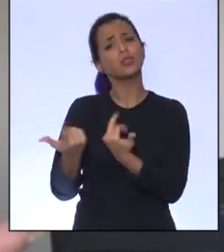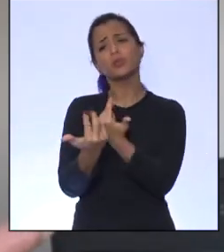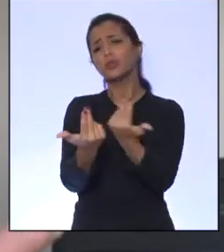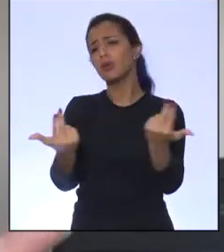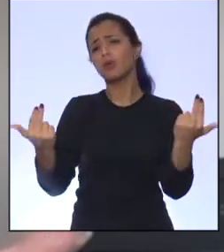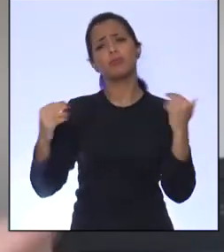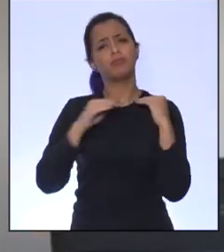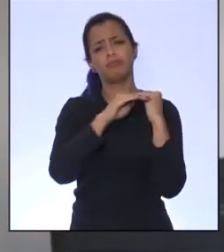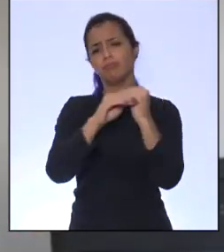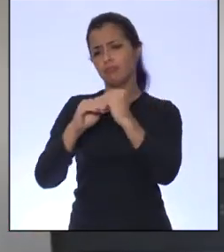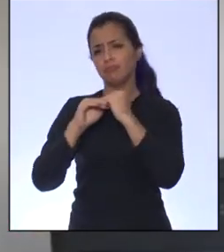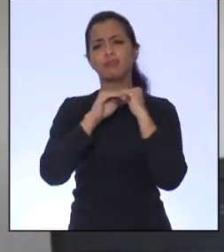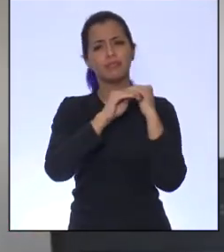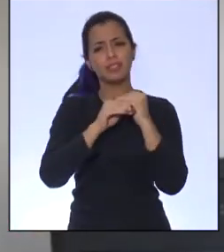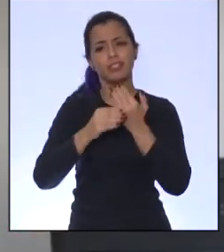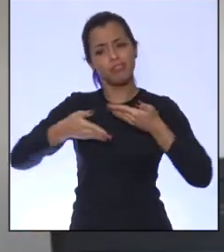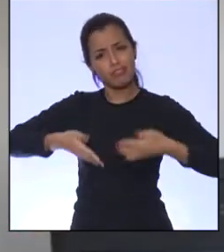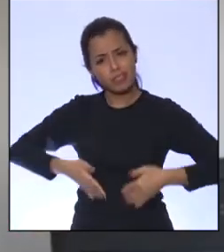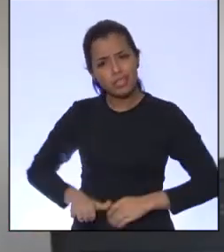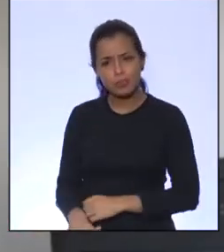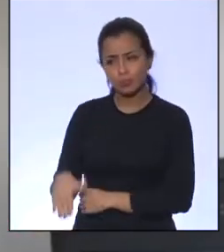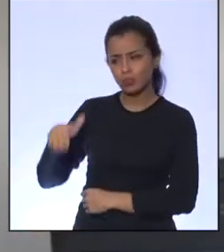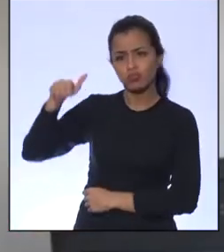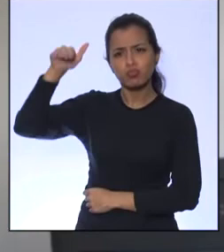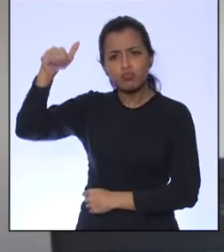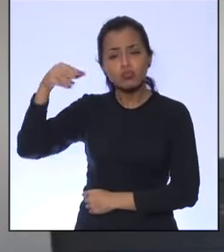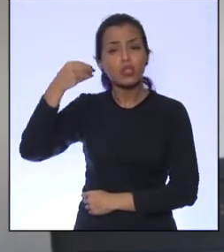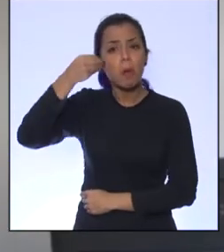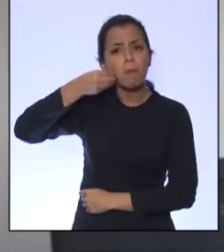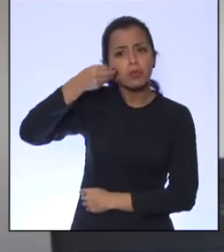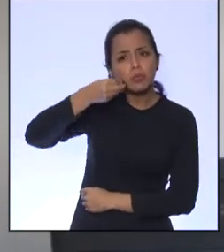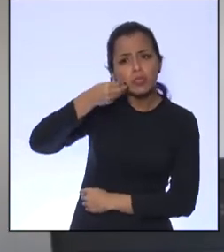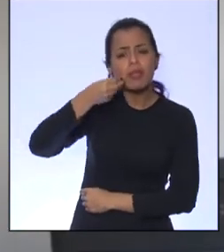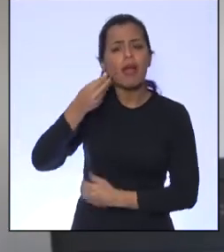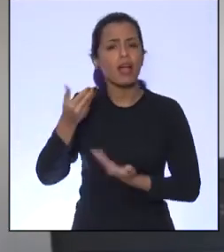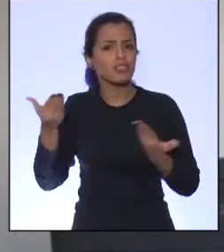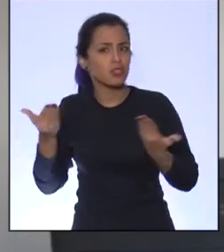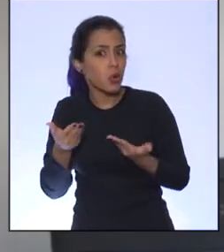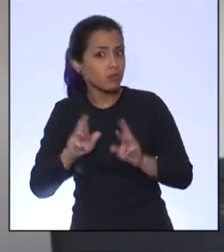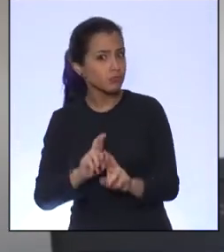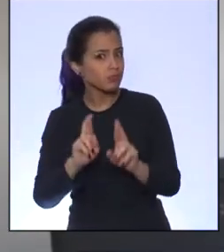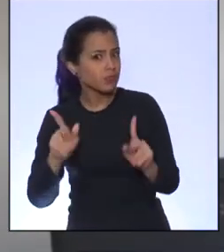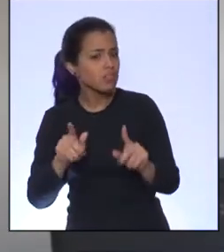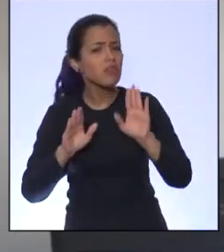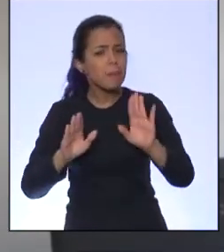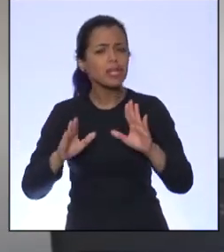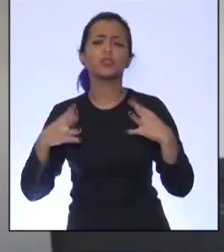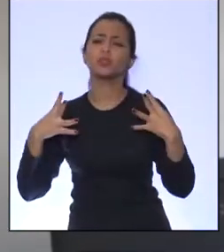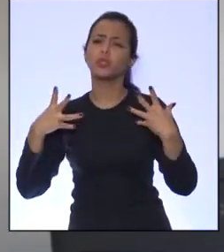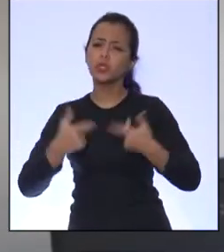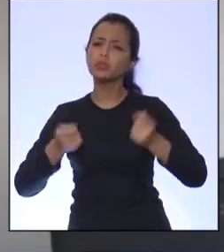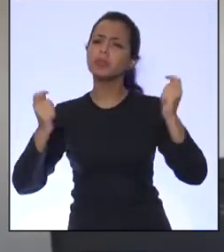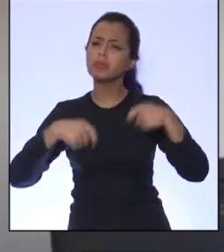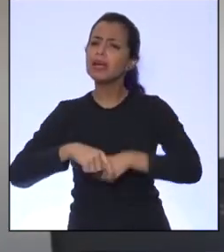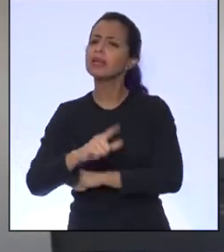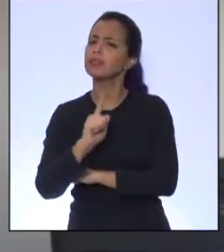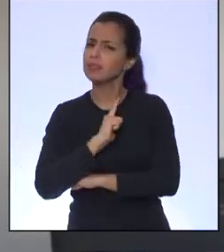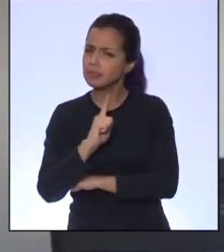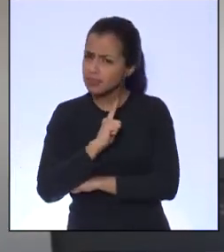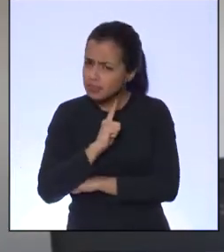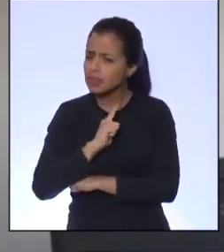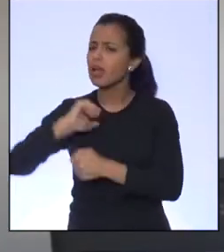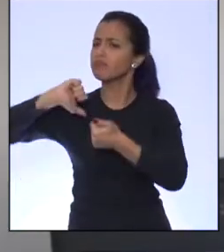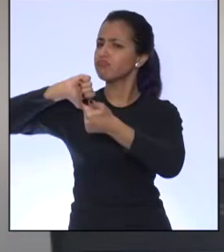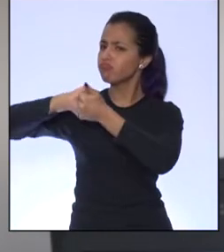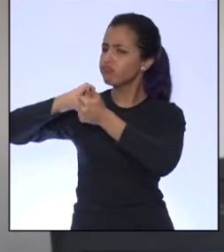nascemos. As oportunidades, às vezes, criam situações diferentes, mas todo mundo nasce com o mesmo